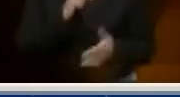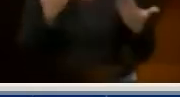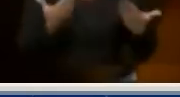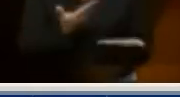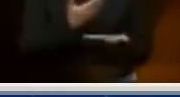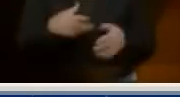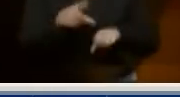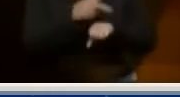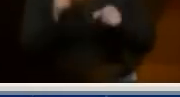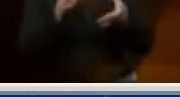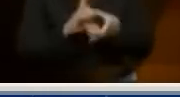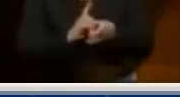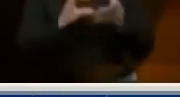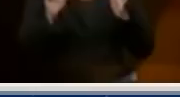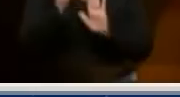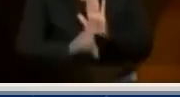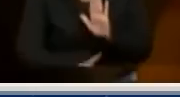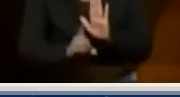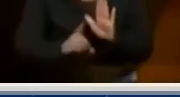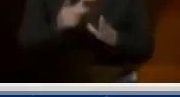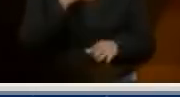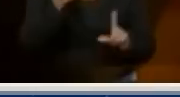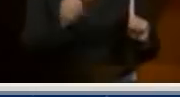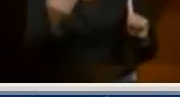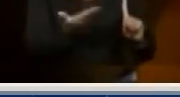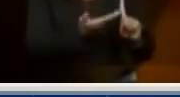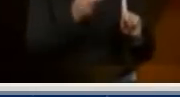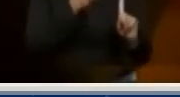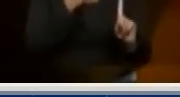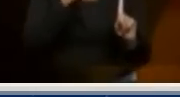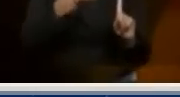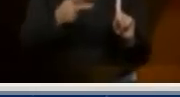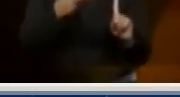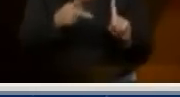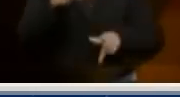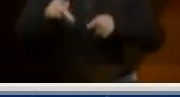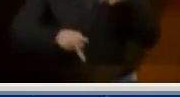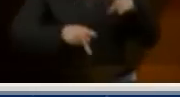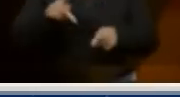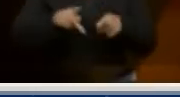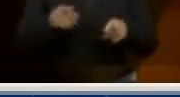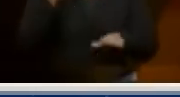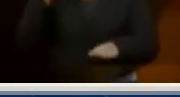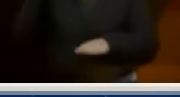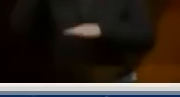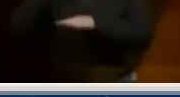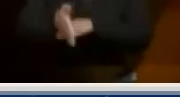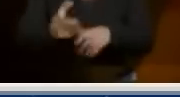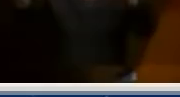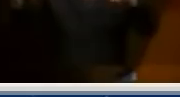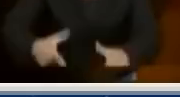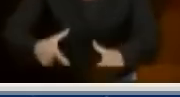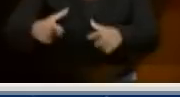Manifestações 2013 e voltou tudo rapidinho ali que ele estava apavorado O Senado fez isso O